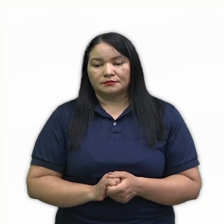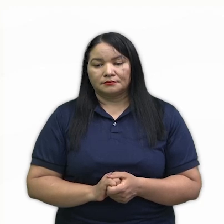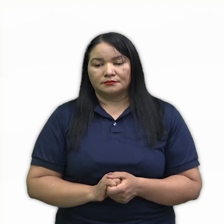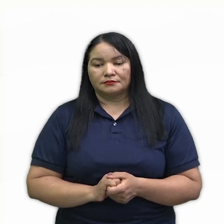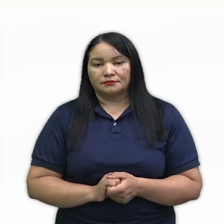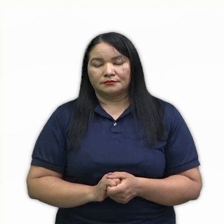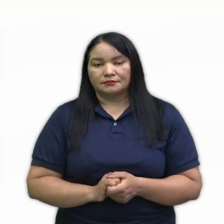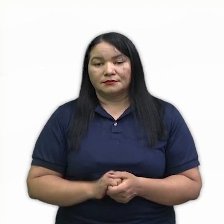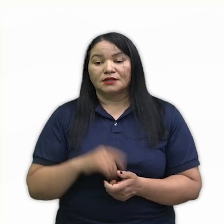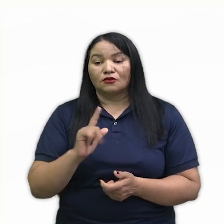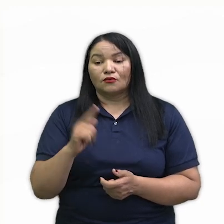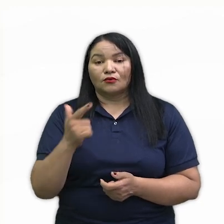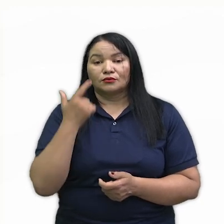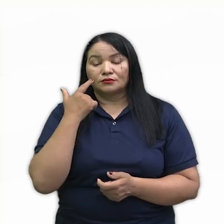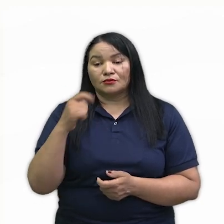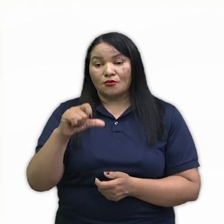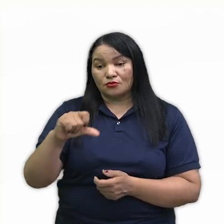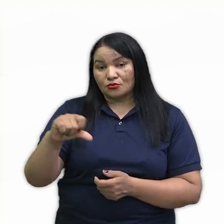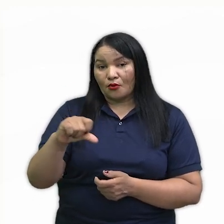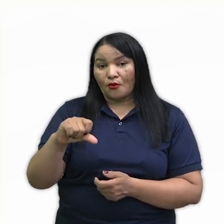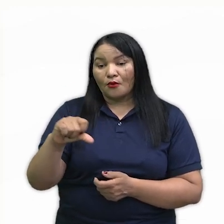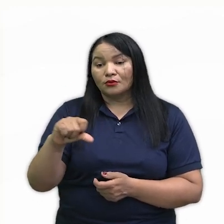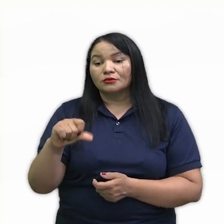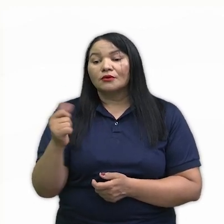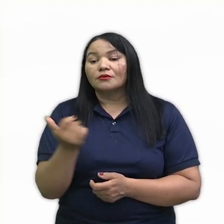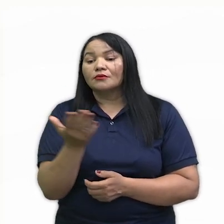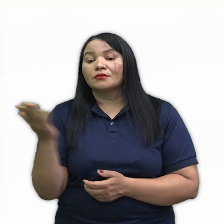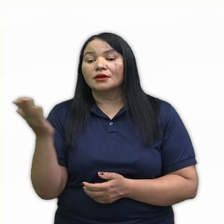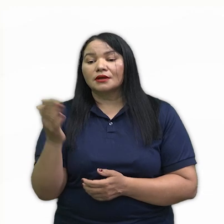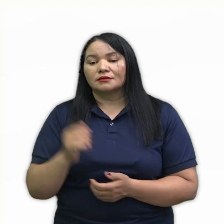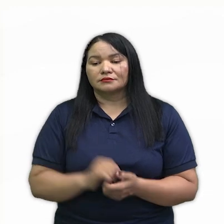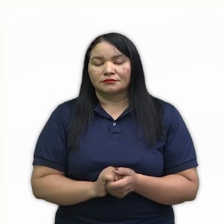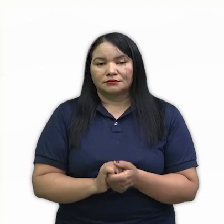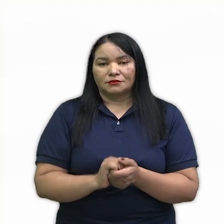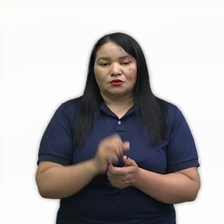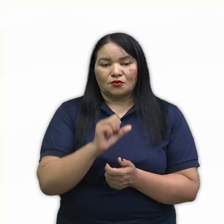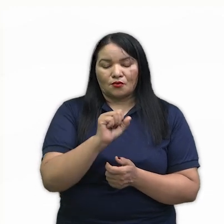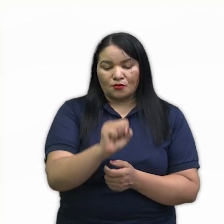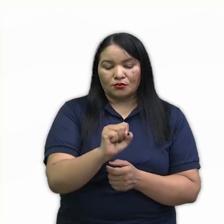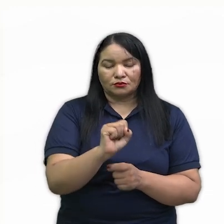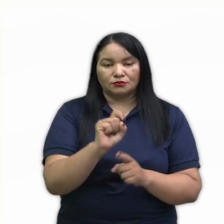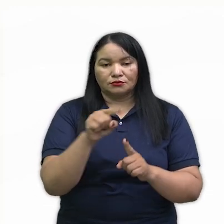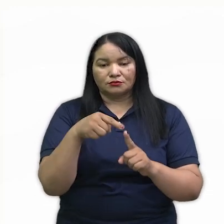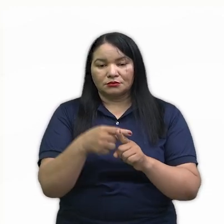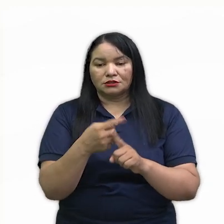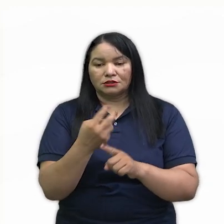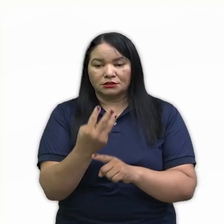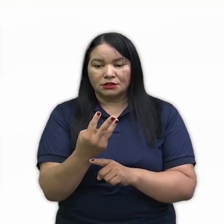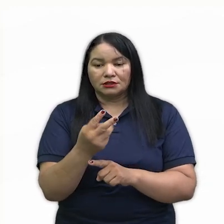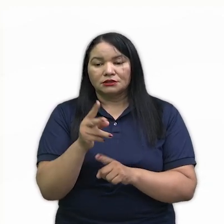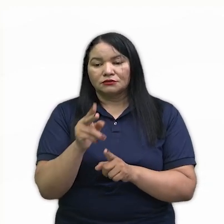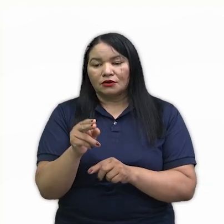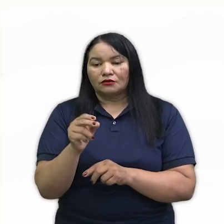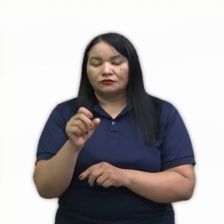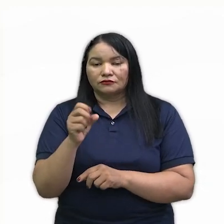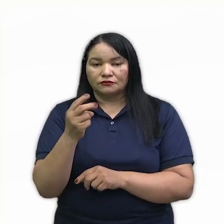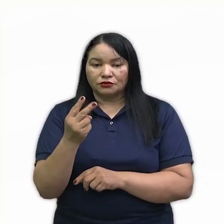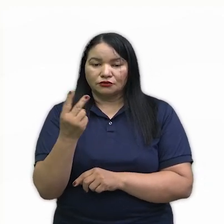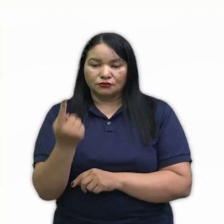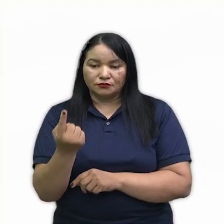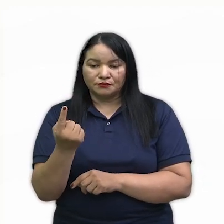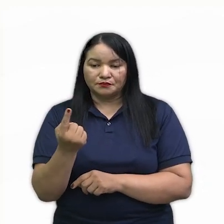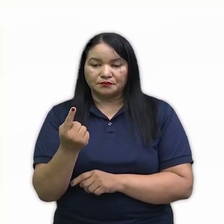8. Vamos escrever aqui o nono termo. Então eu vou somar 8 mais 3, que é igual a 21. Né?